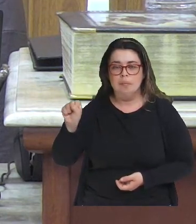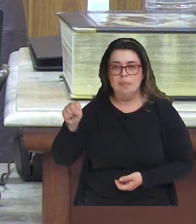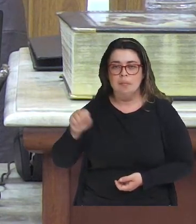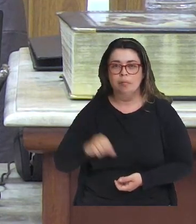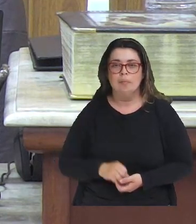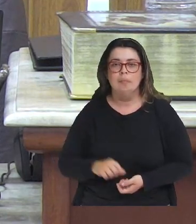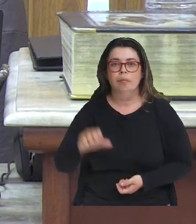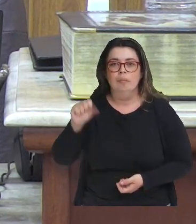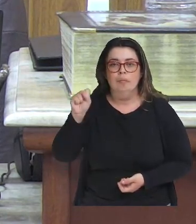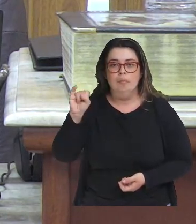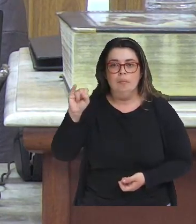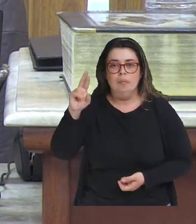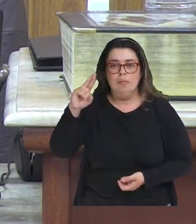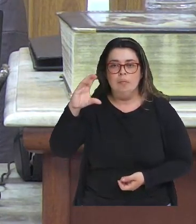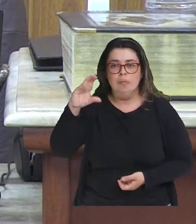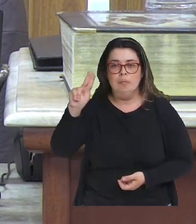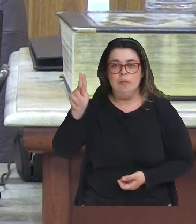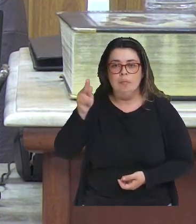Fernando Sirque. Voto sim.